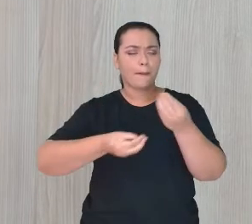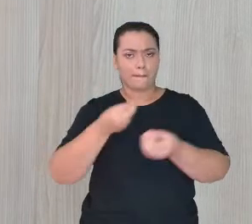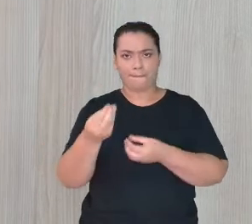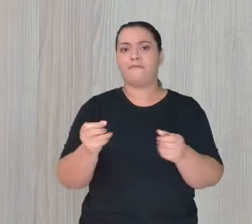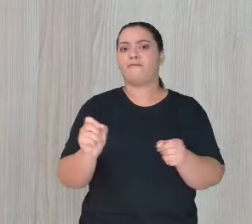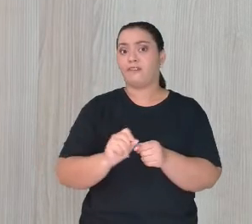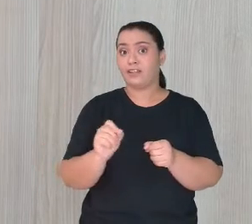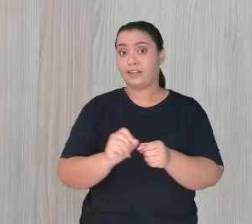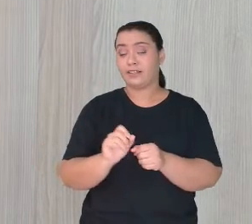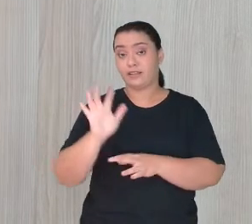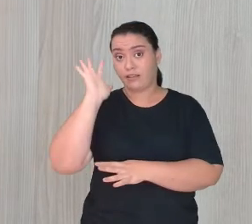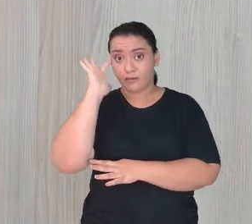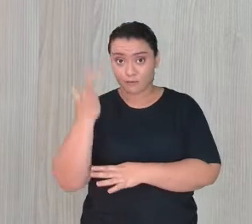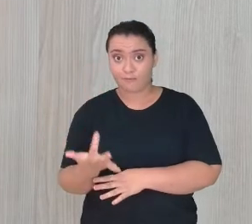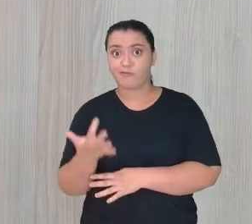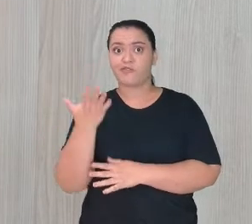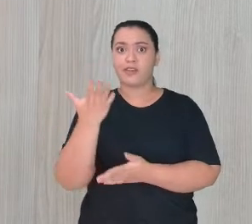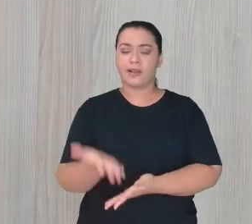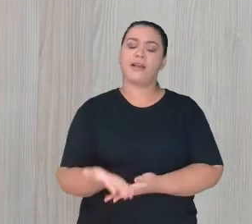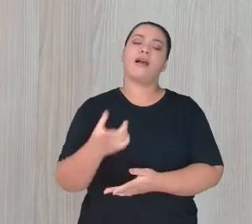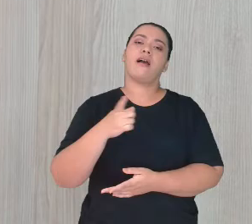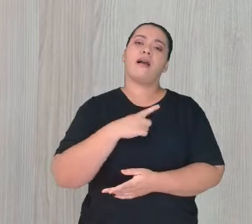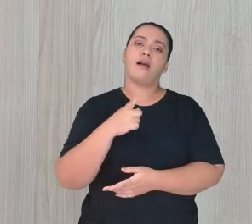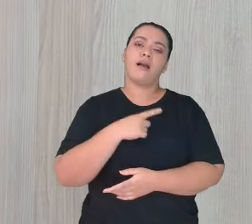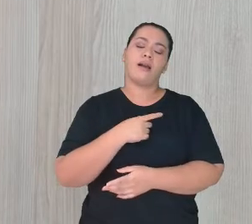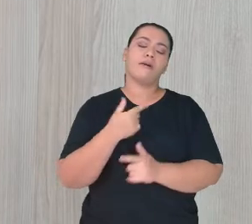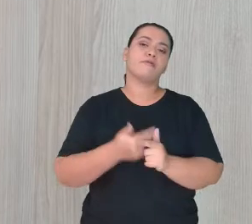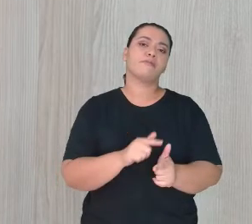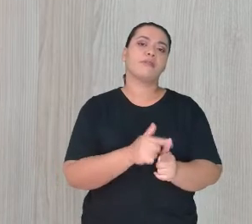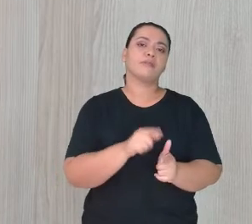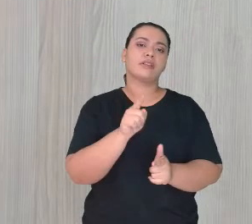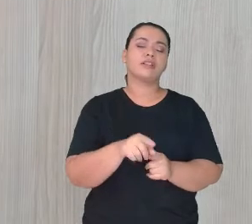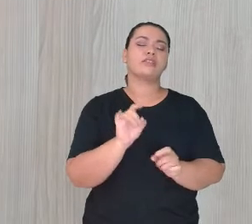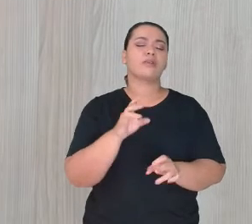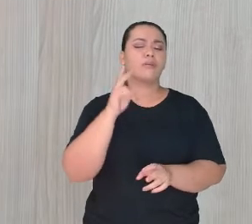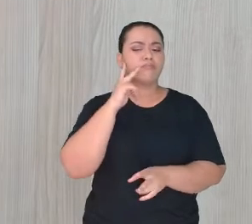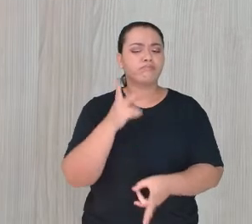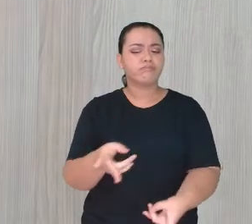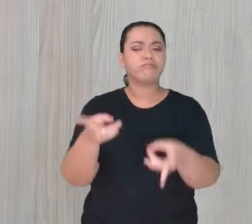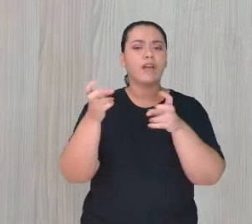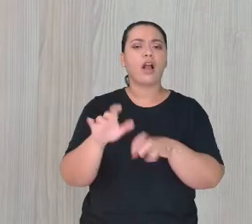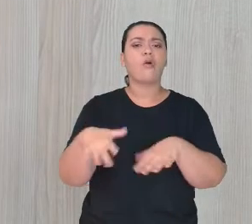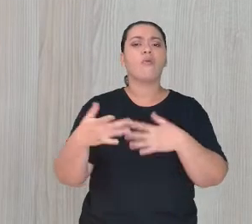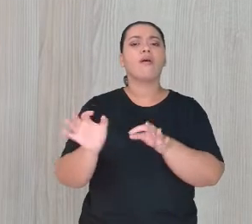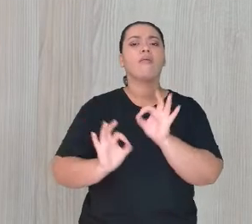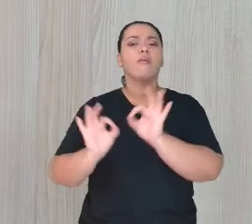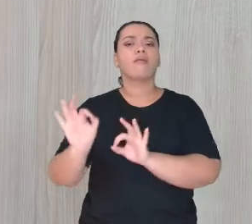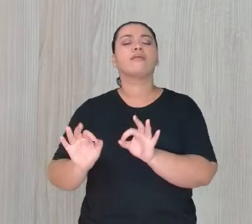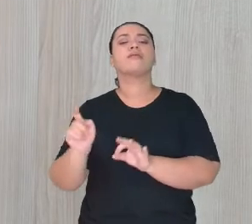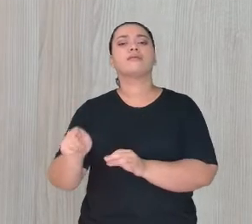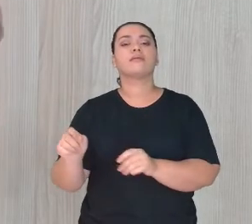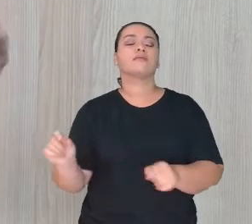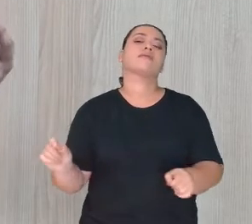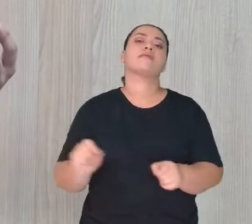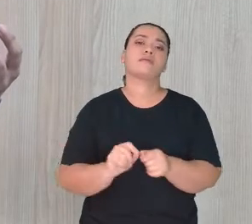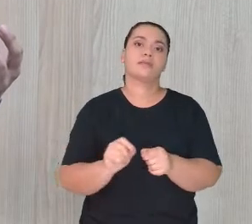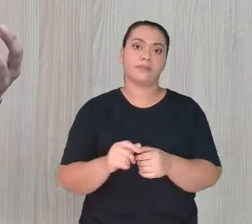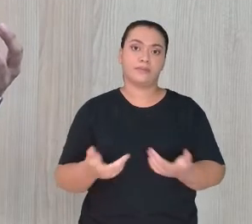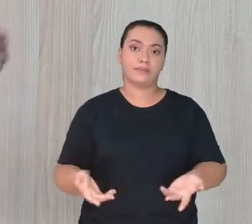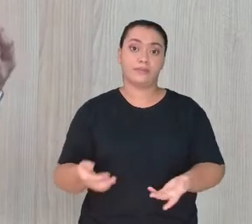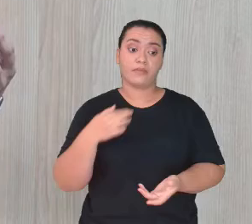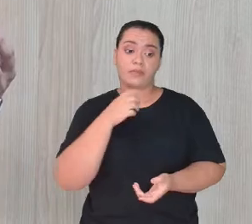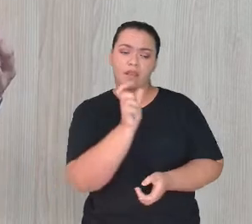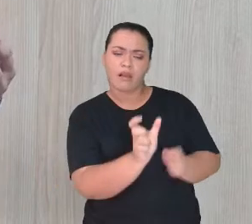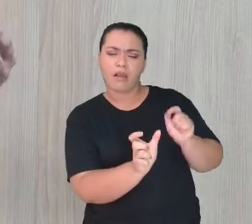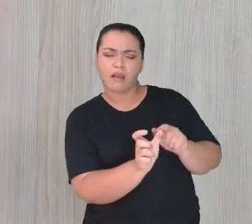aí para resolver essas questões através apenas da fórmula. Então, você precisa entender que tá lá aquela